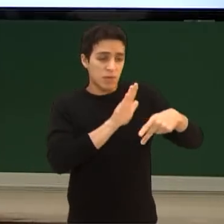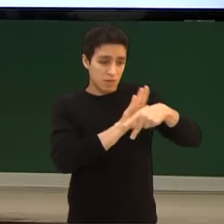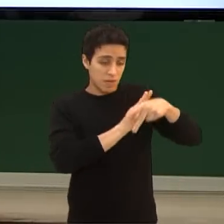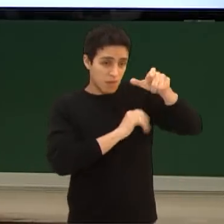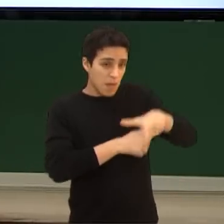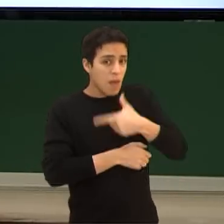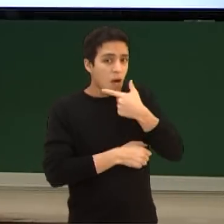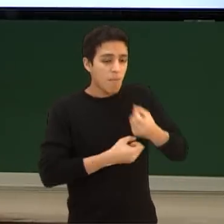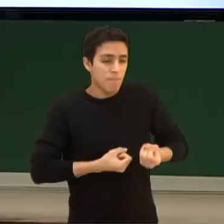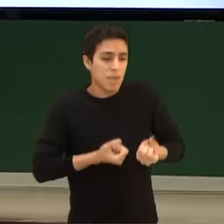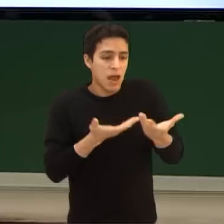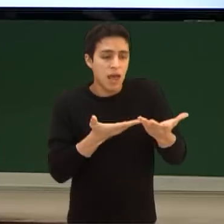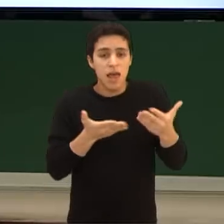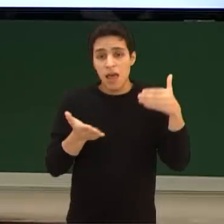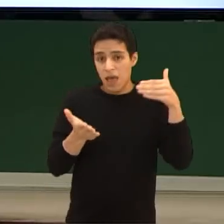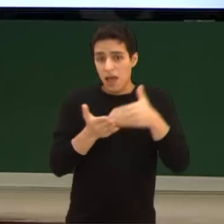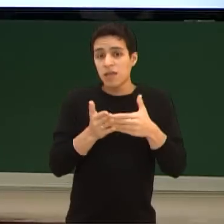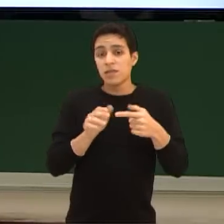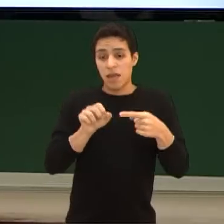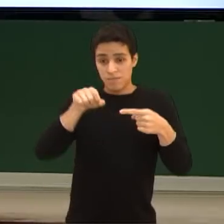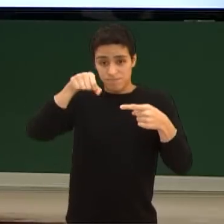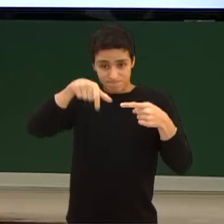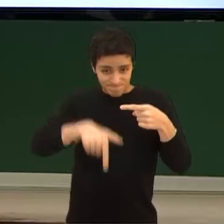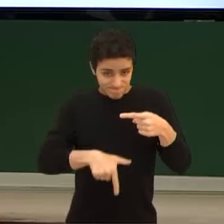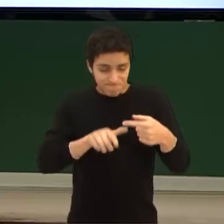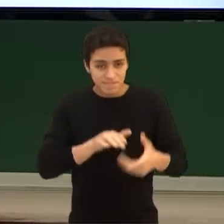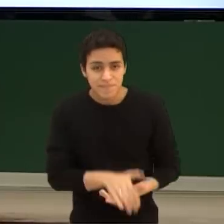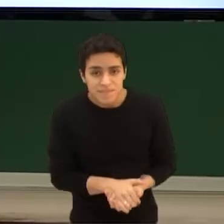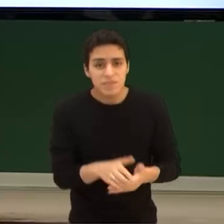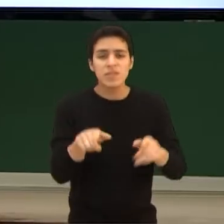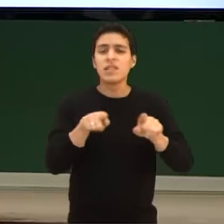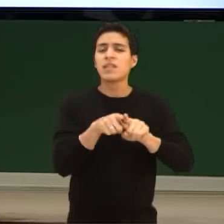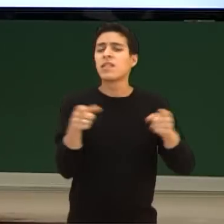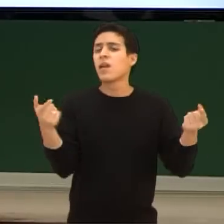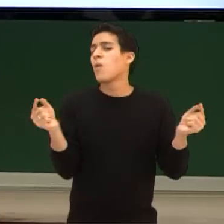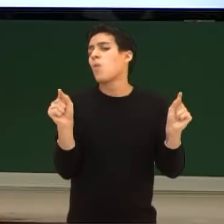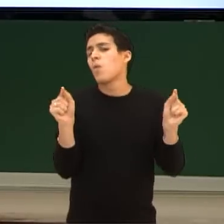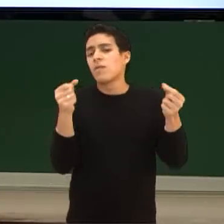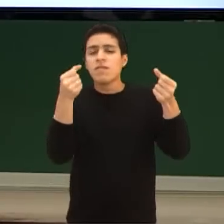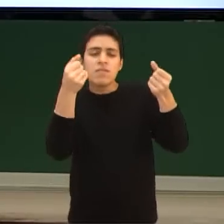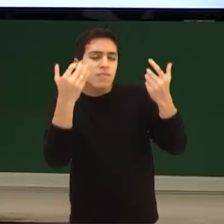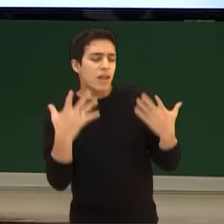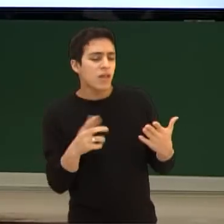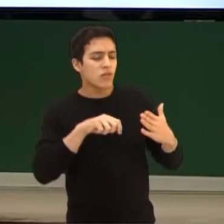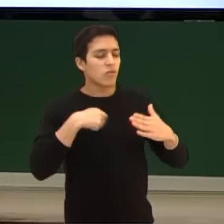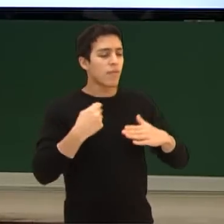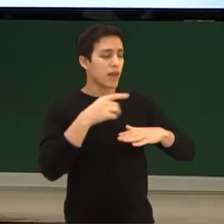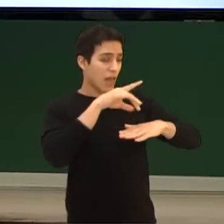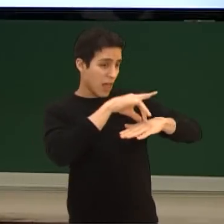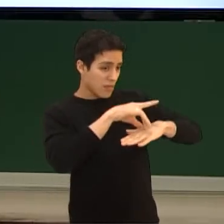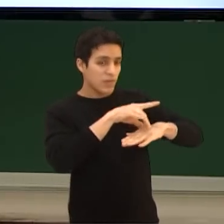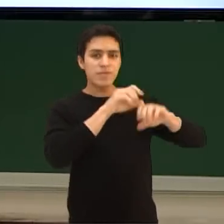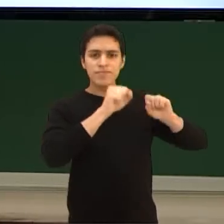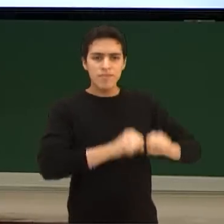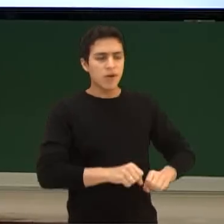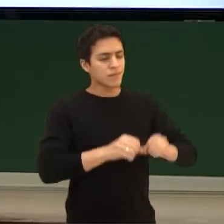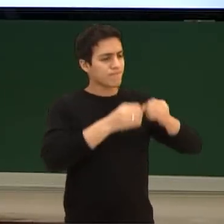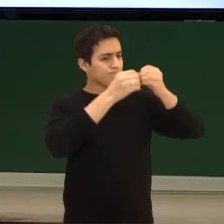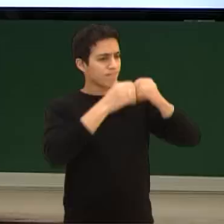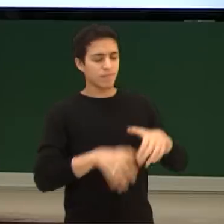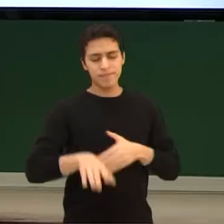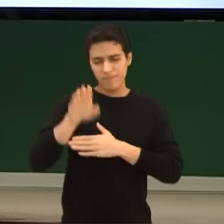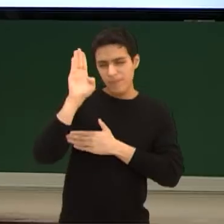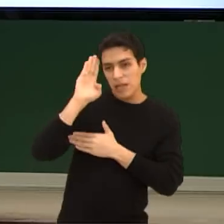homem até a ejaculação. E nós falamos ainda das doenças que afetam, das principais,